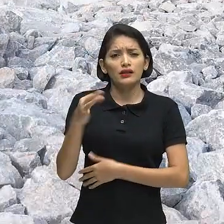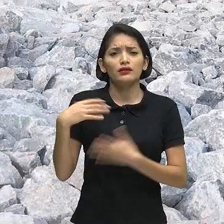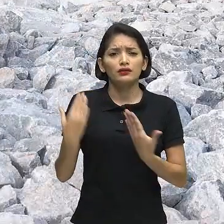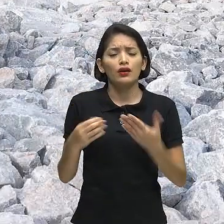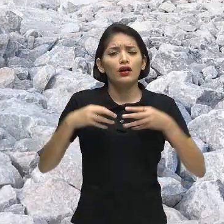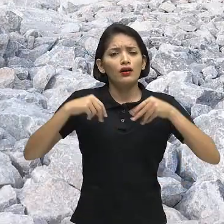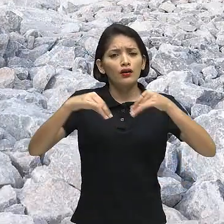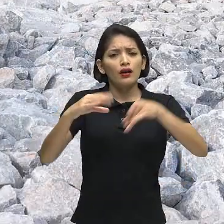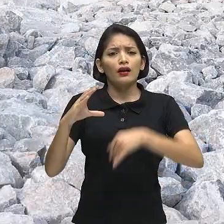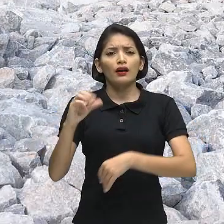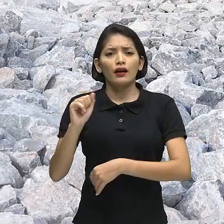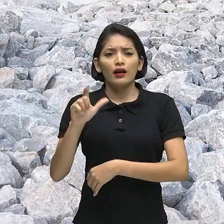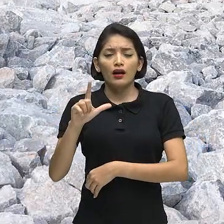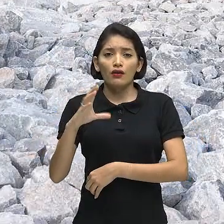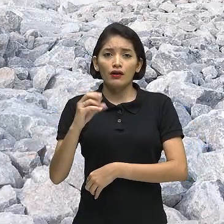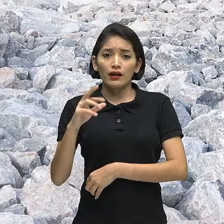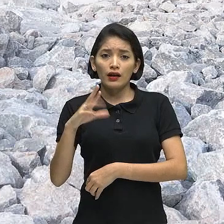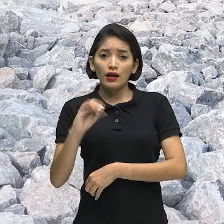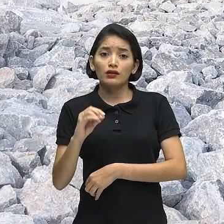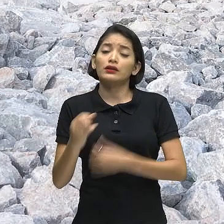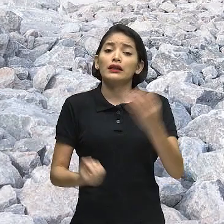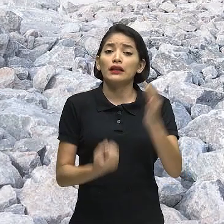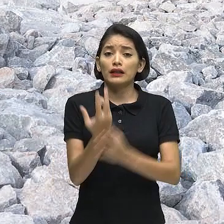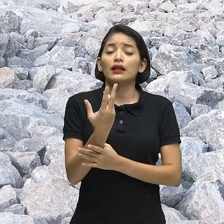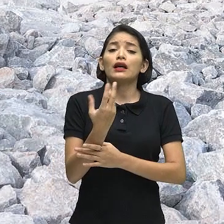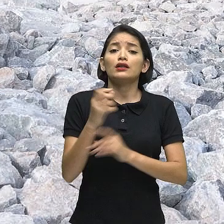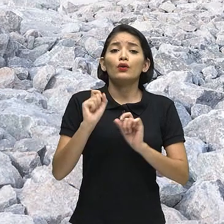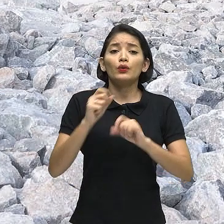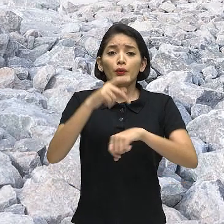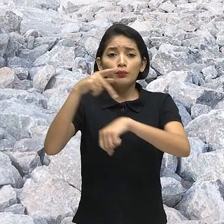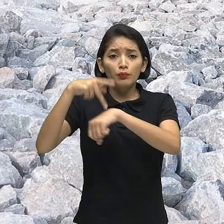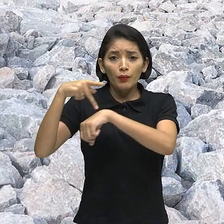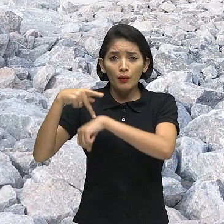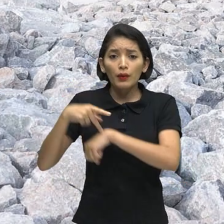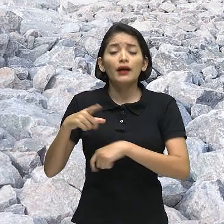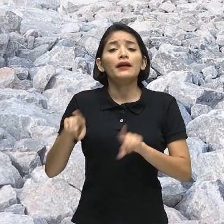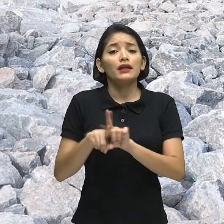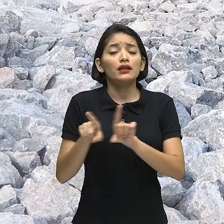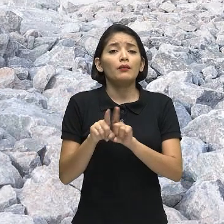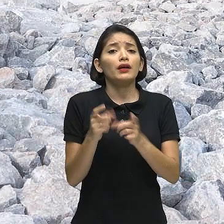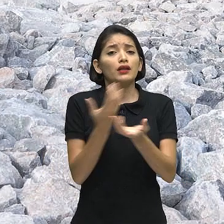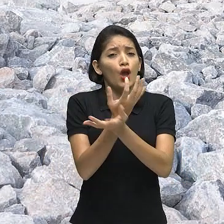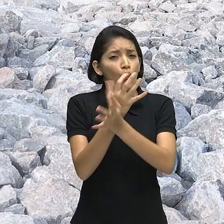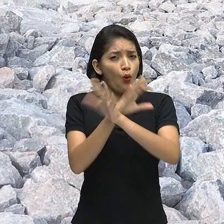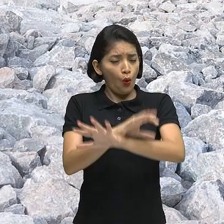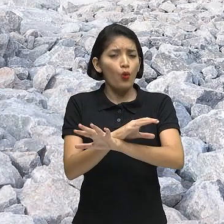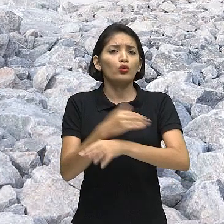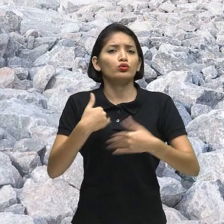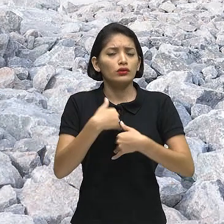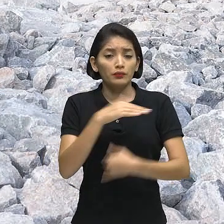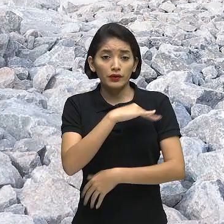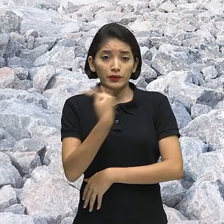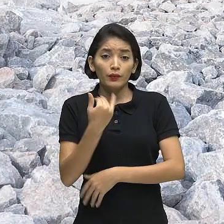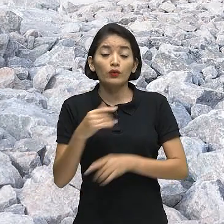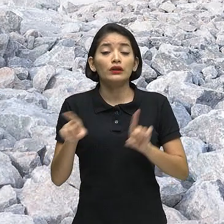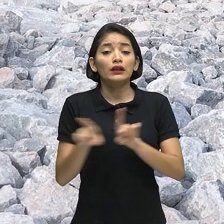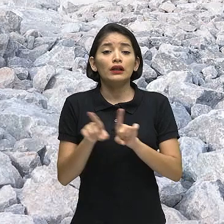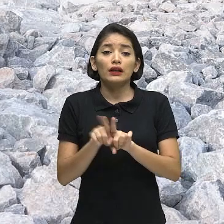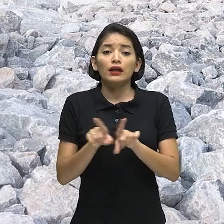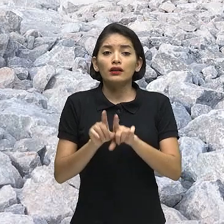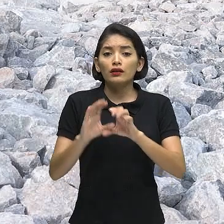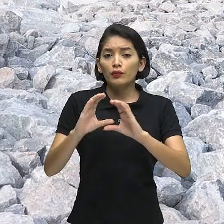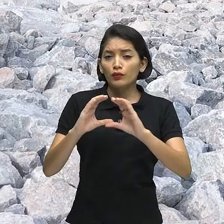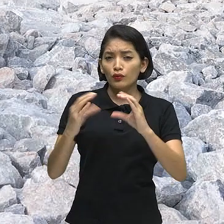tem origem nas rochas sedimentares, que contém ali sedimentos de ossos de animais mortos e conchas abandonadas